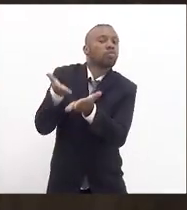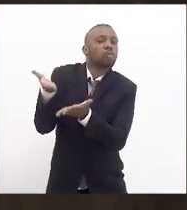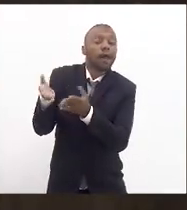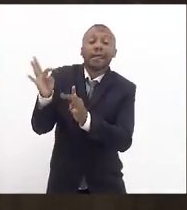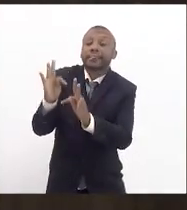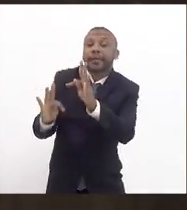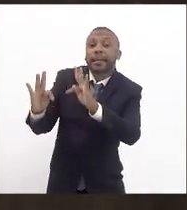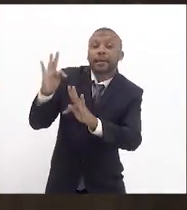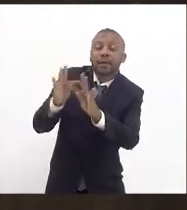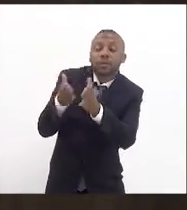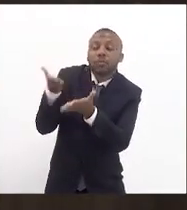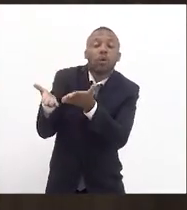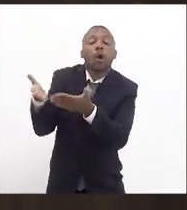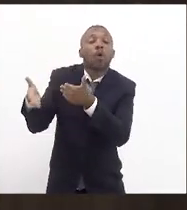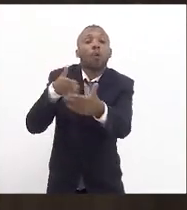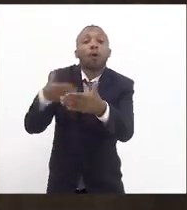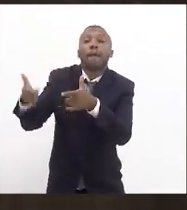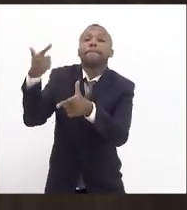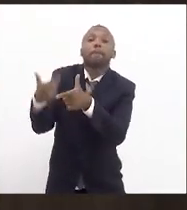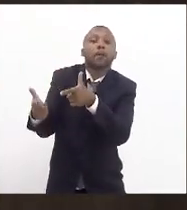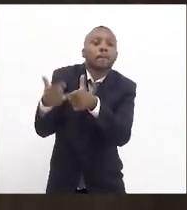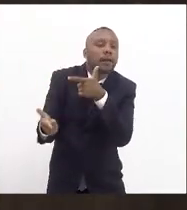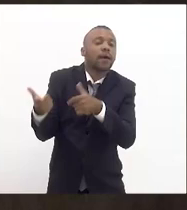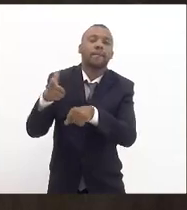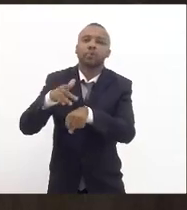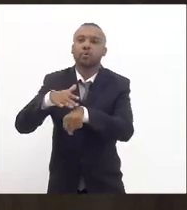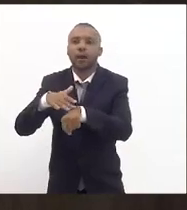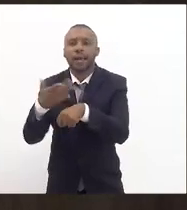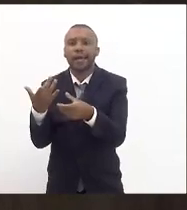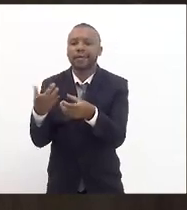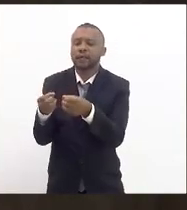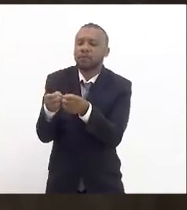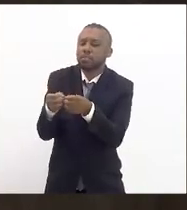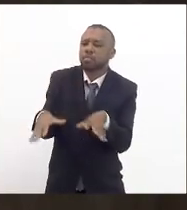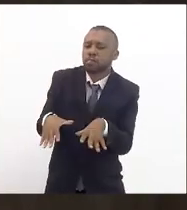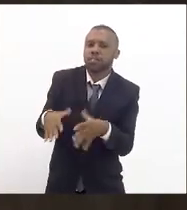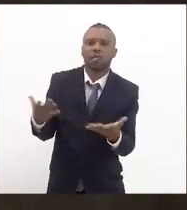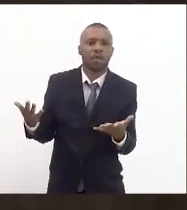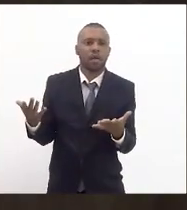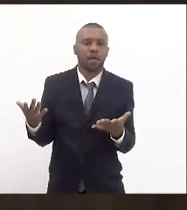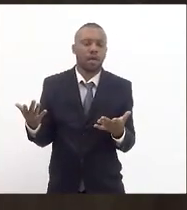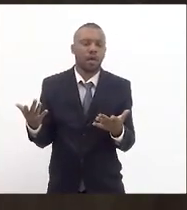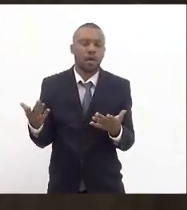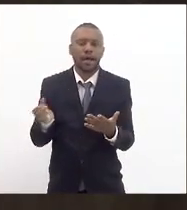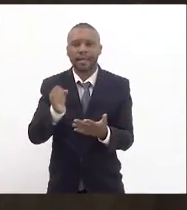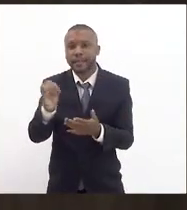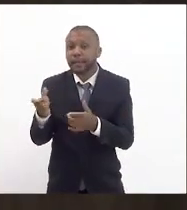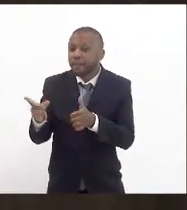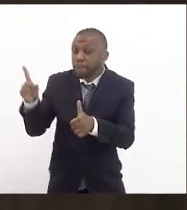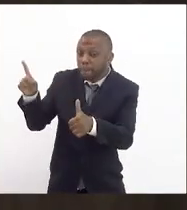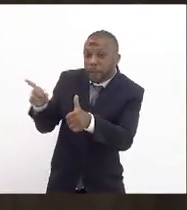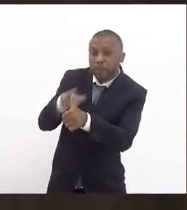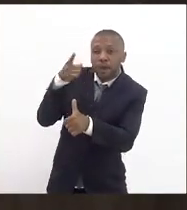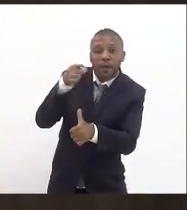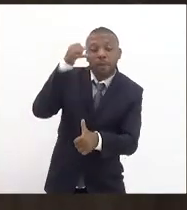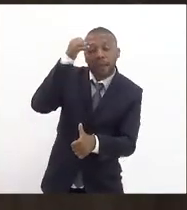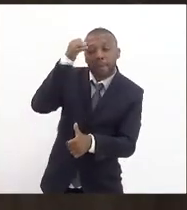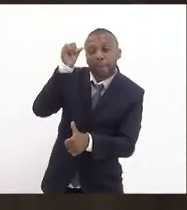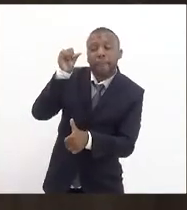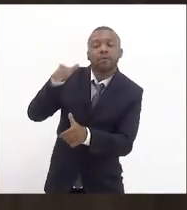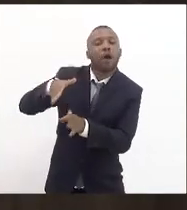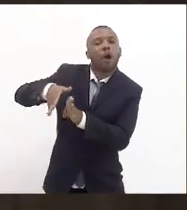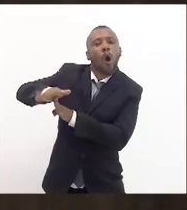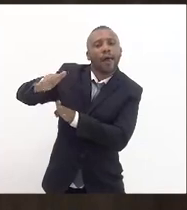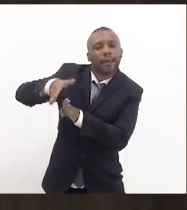tratar qualquer dano, qualquer doença, qualquer chaga, se não for primeiro pela prevenção.